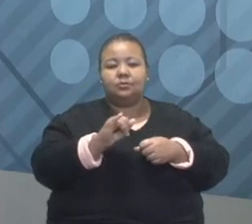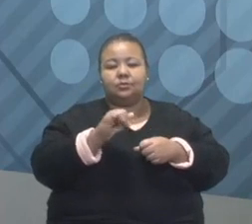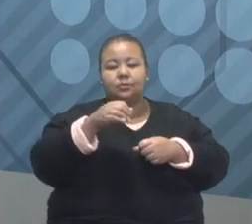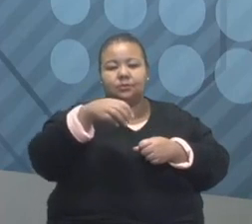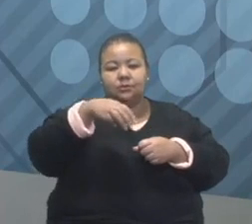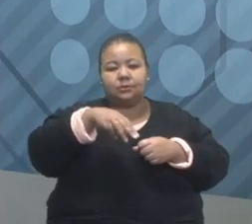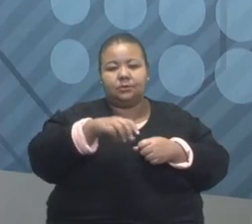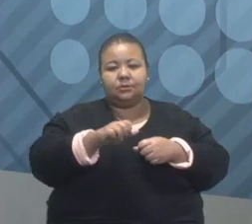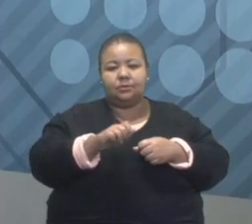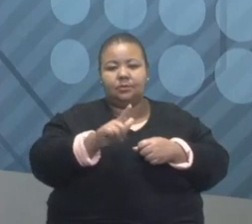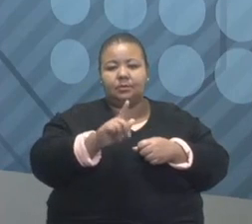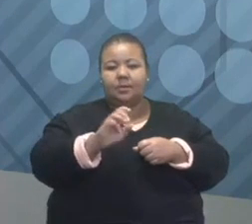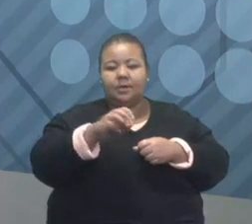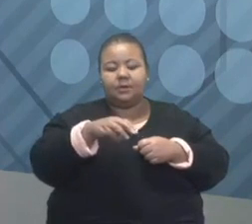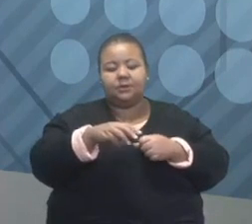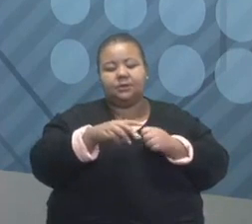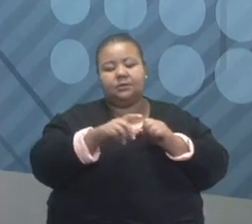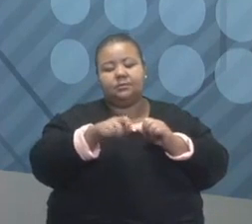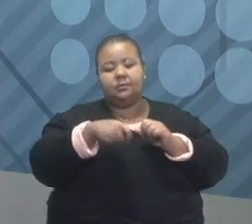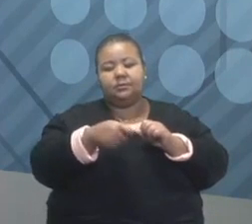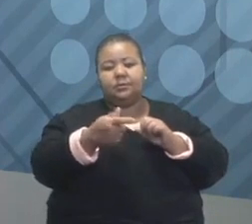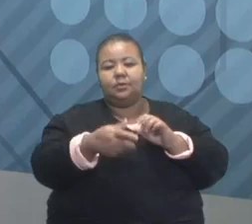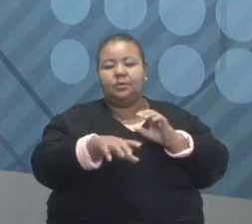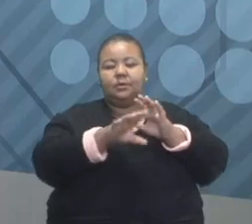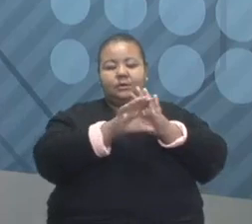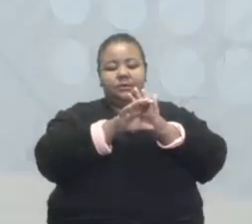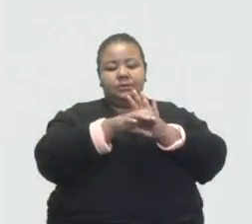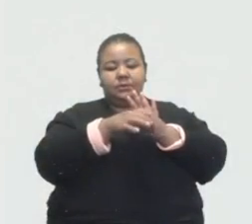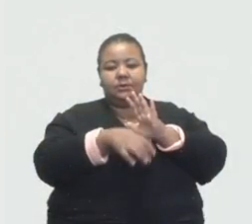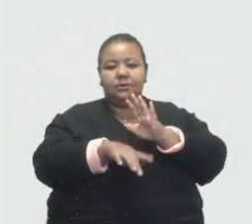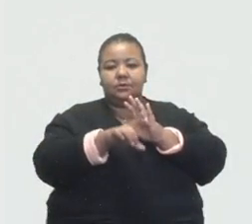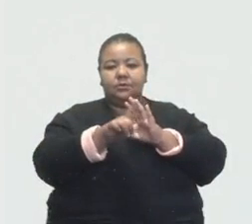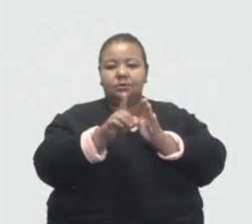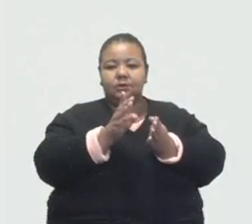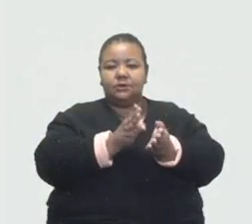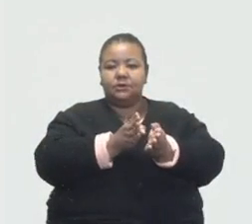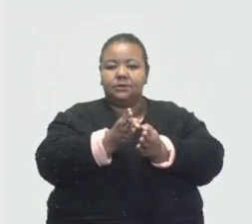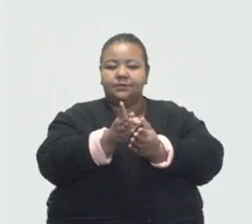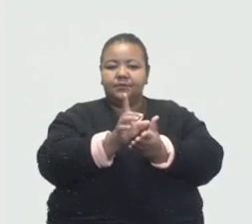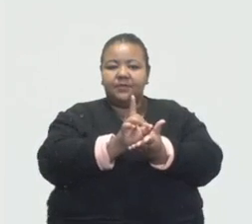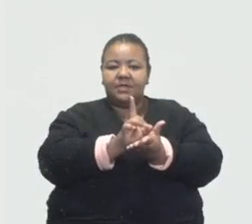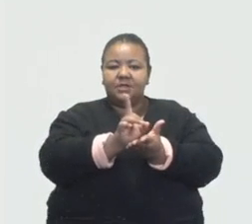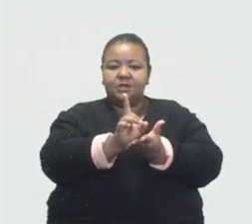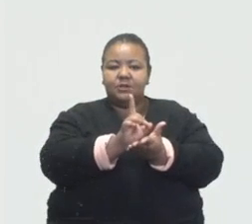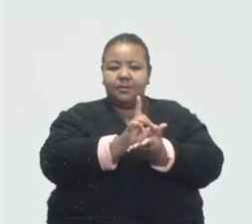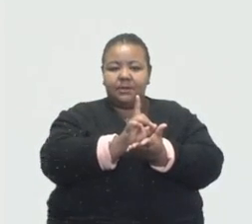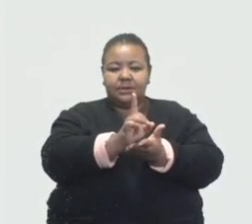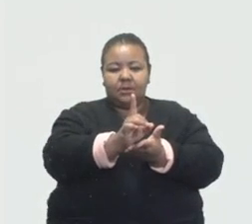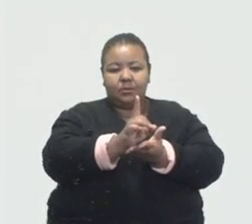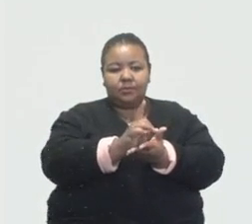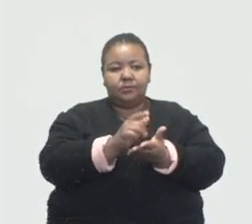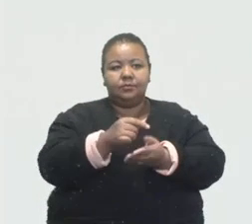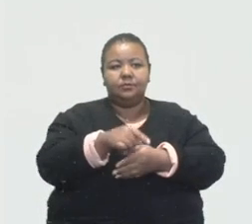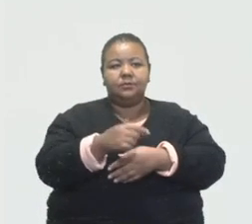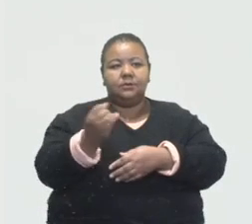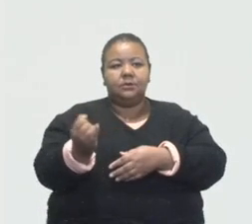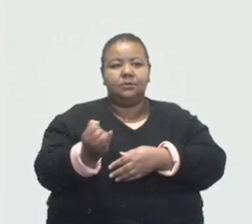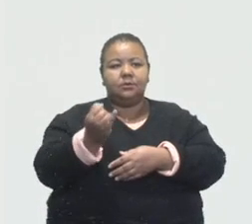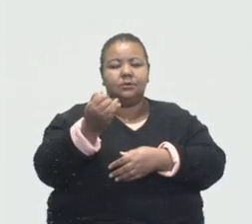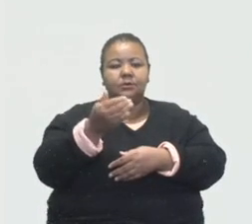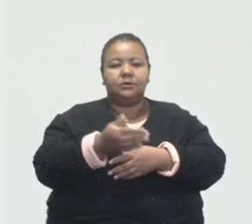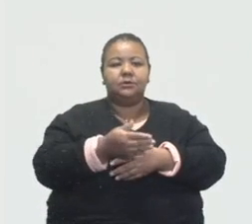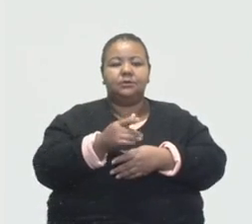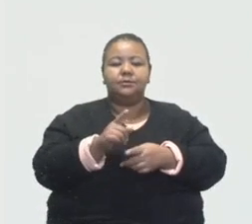base nesse conceito de dimensão. Acompanhe. Então, temos o teorema da dimensão, que é um teorema importante